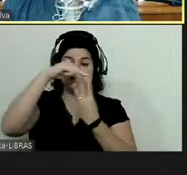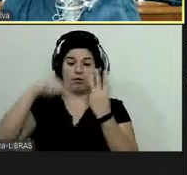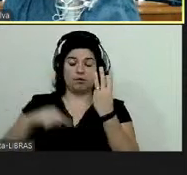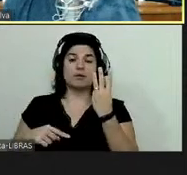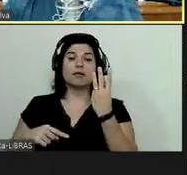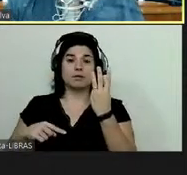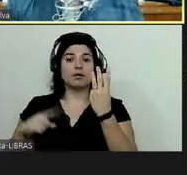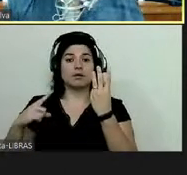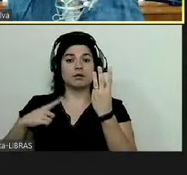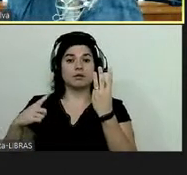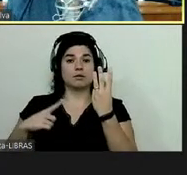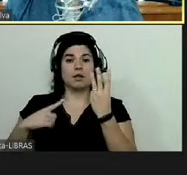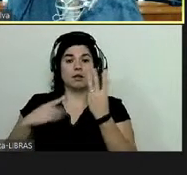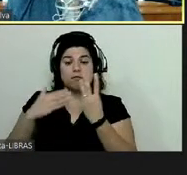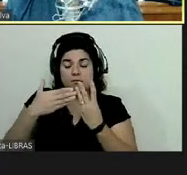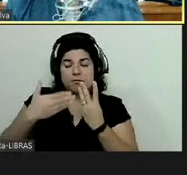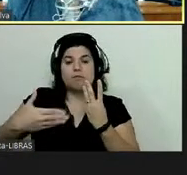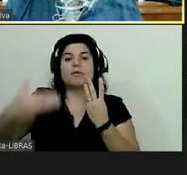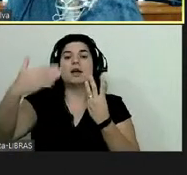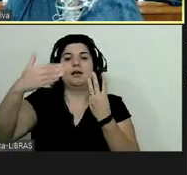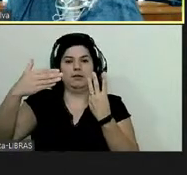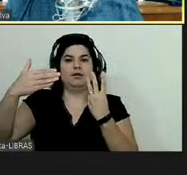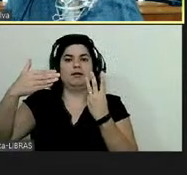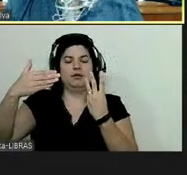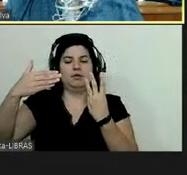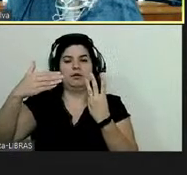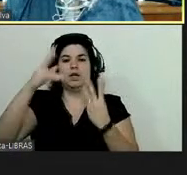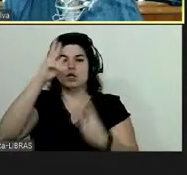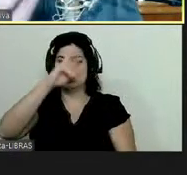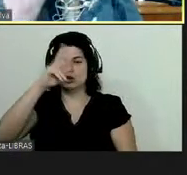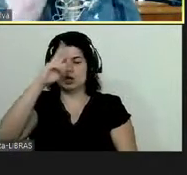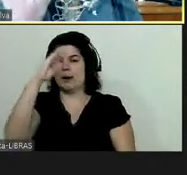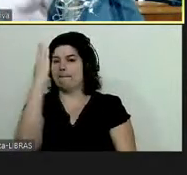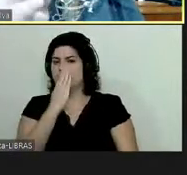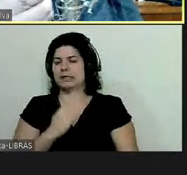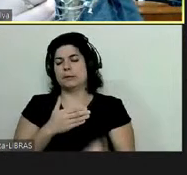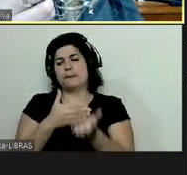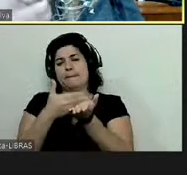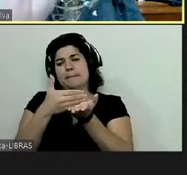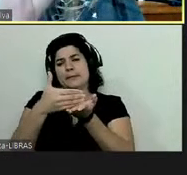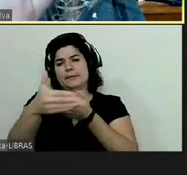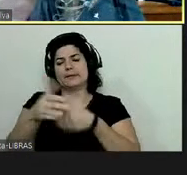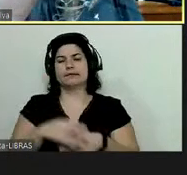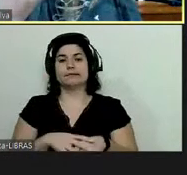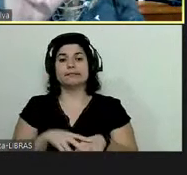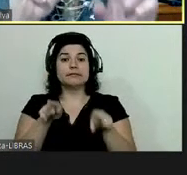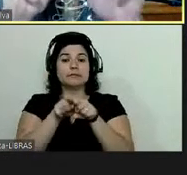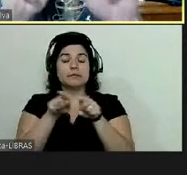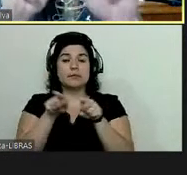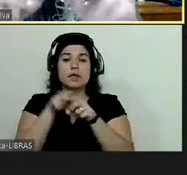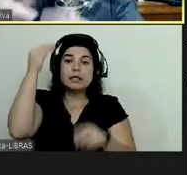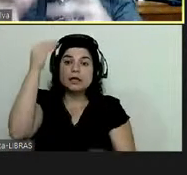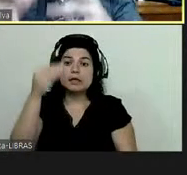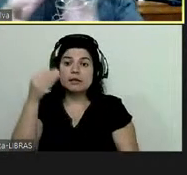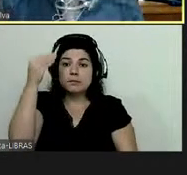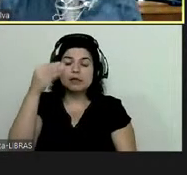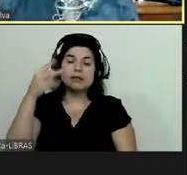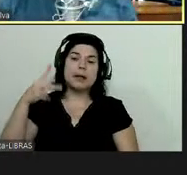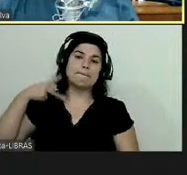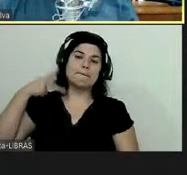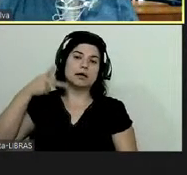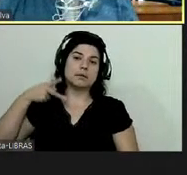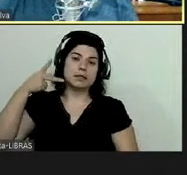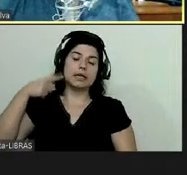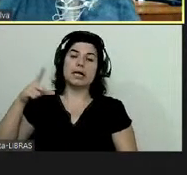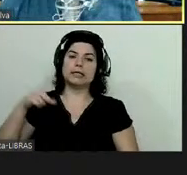e vai atravessar a boa parte aqui da nossa história né para não dizer uma curta experiência parlamentar que a gente teve ali